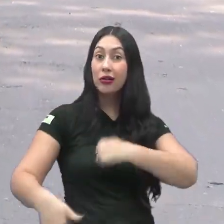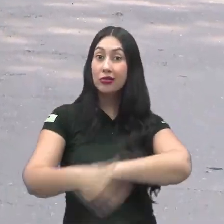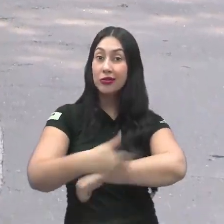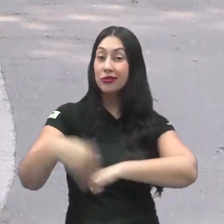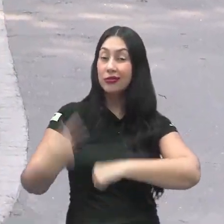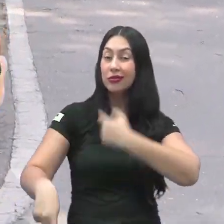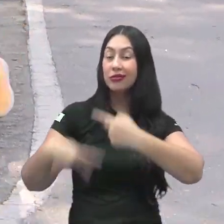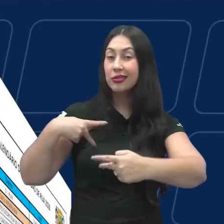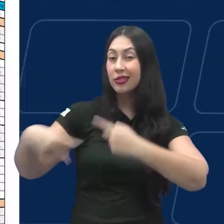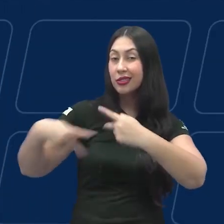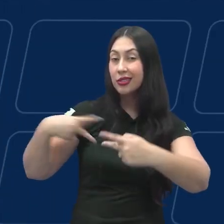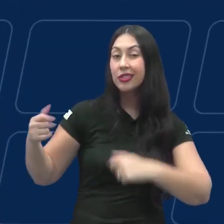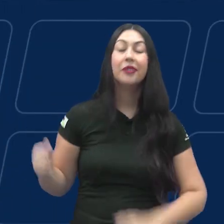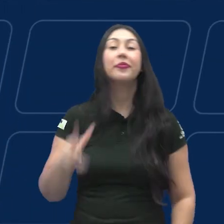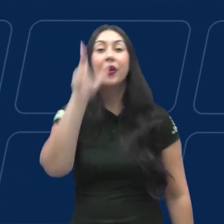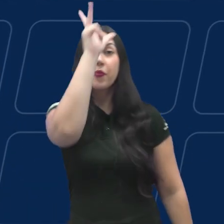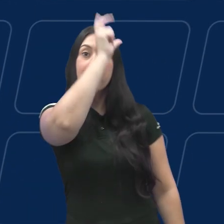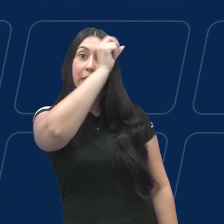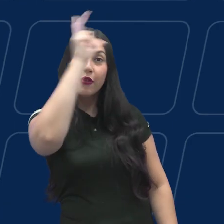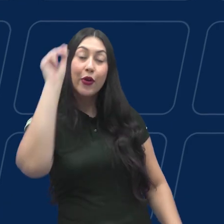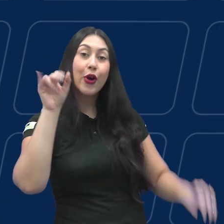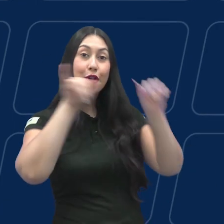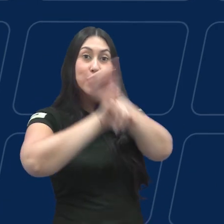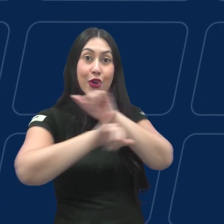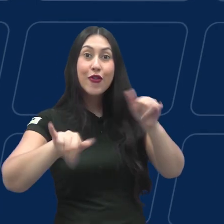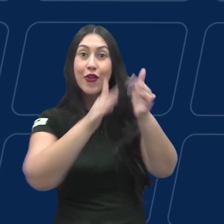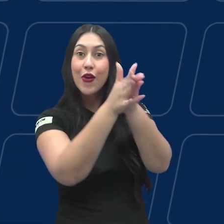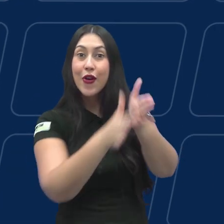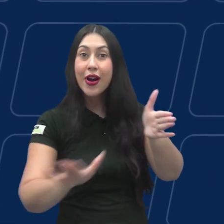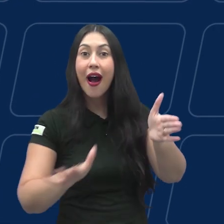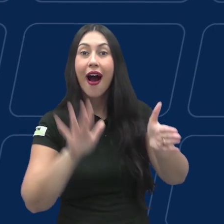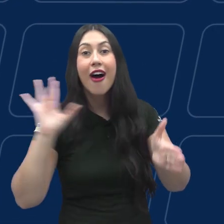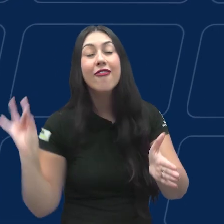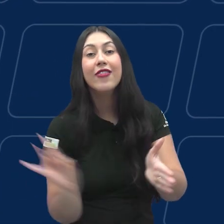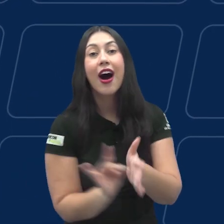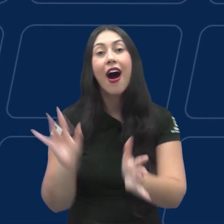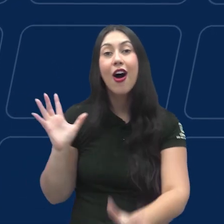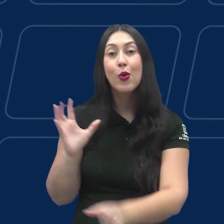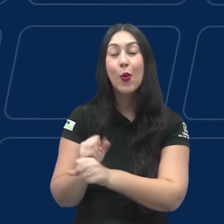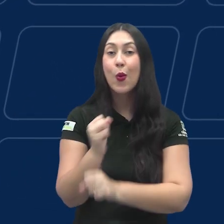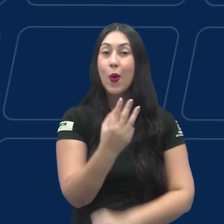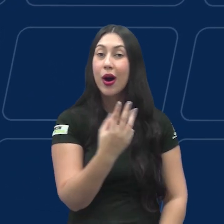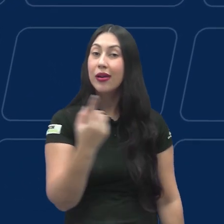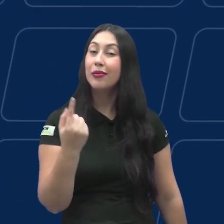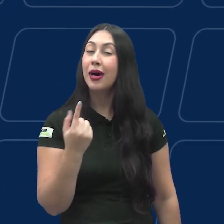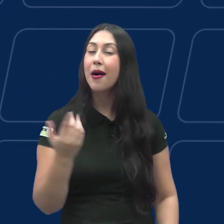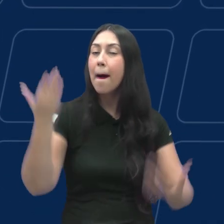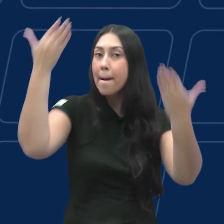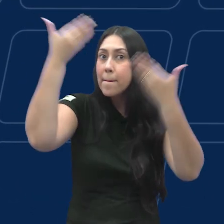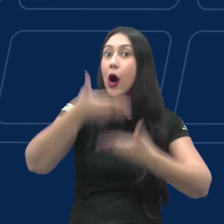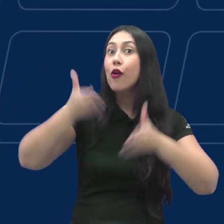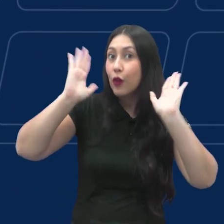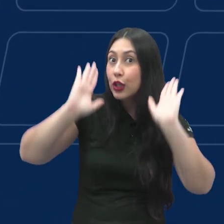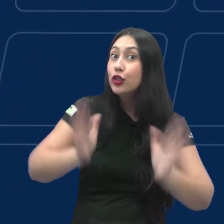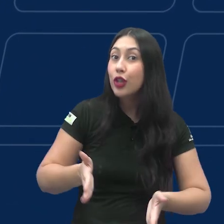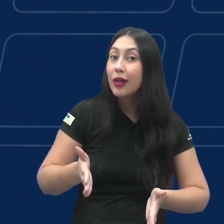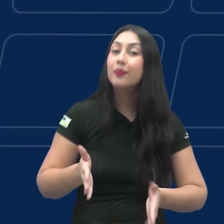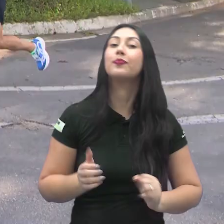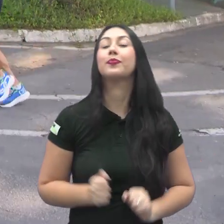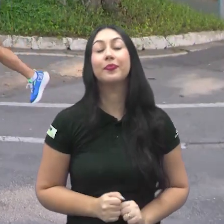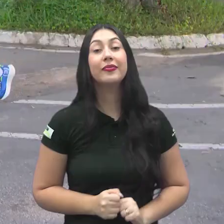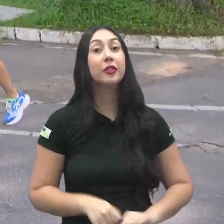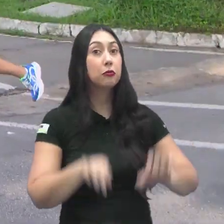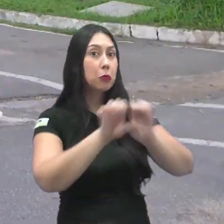de rua em São José. A Prefeitura divulgou o calendário oficial com 31 provas